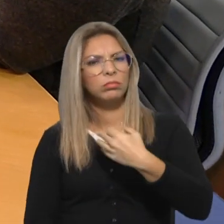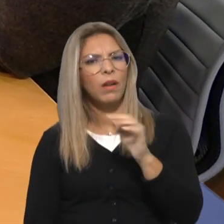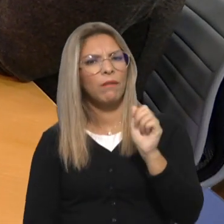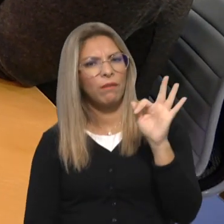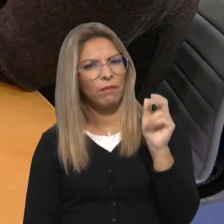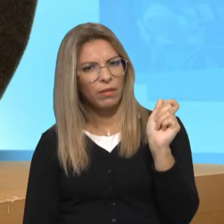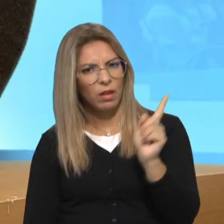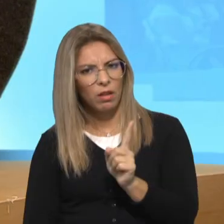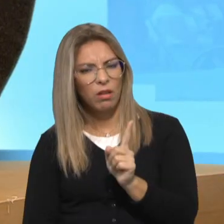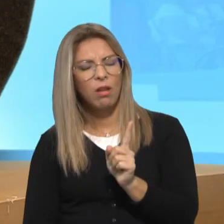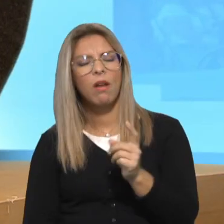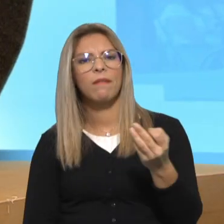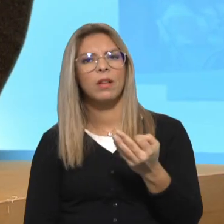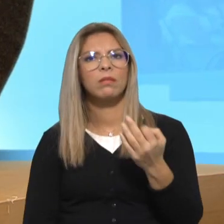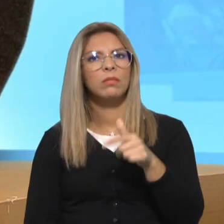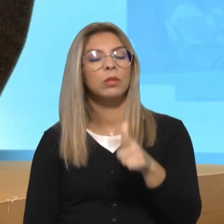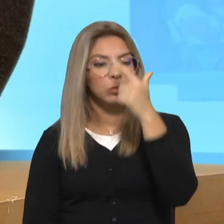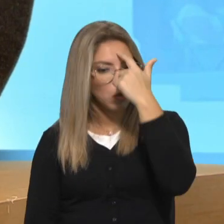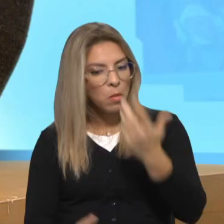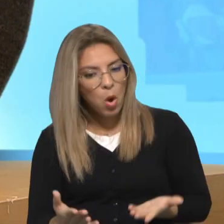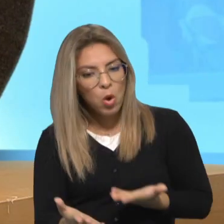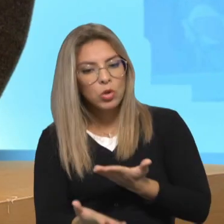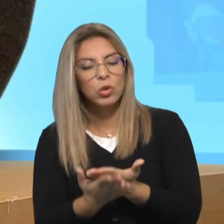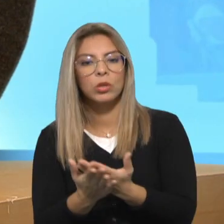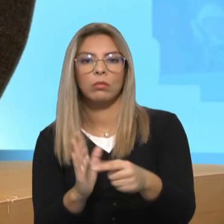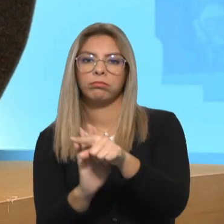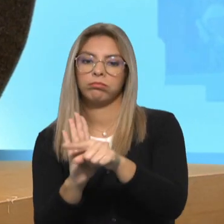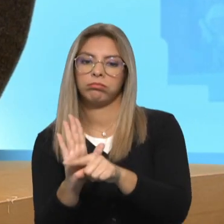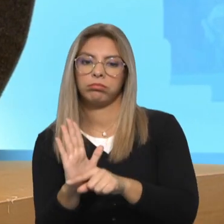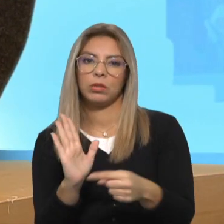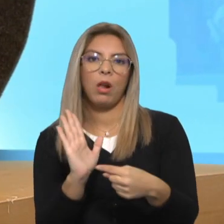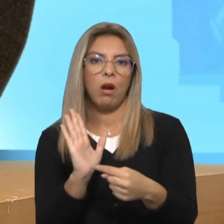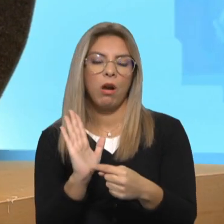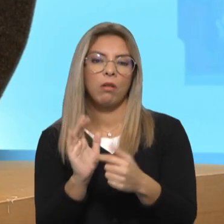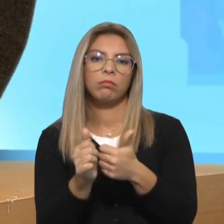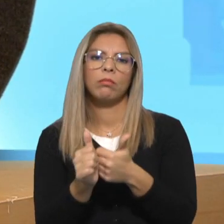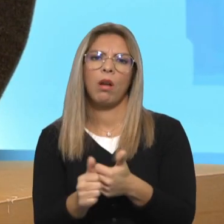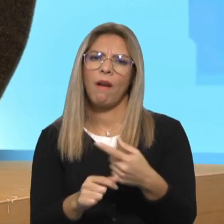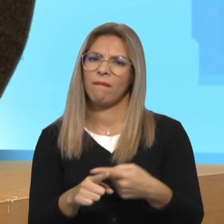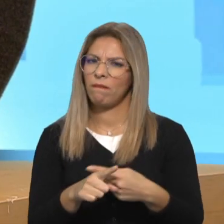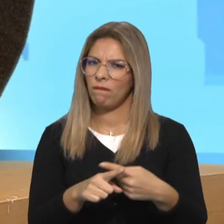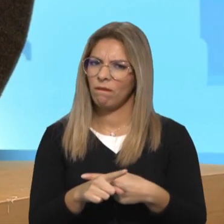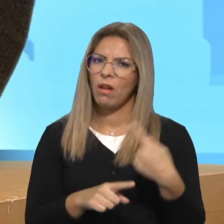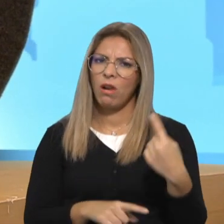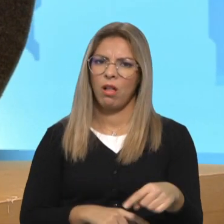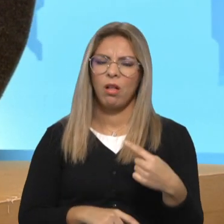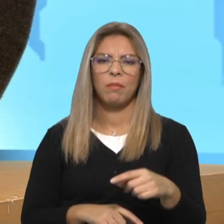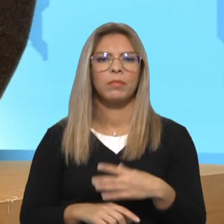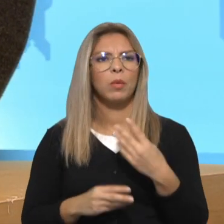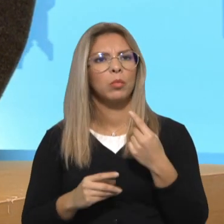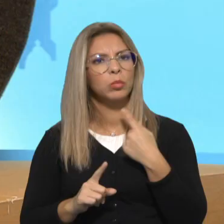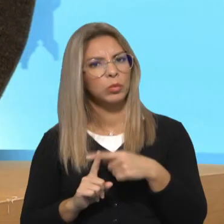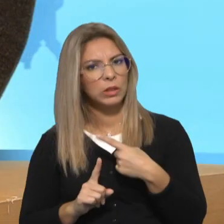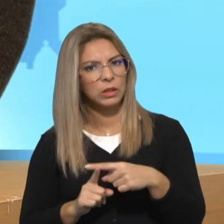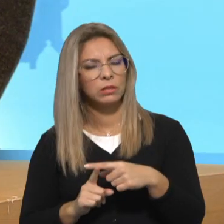uma proposta de discipulado que é completamente interessante, é muito interessante e é muito útil para a nossa